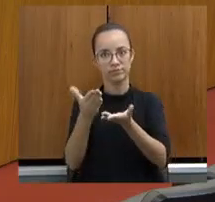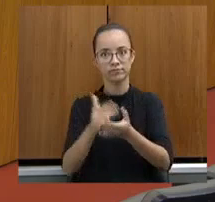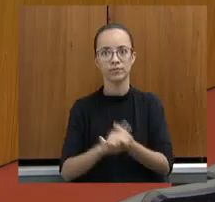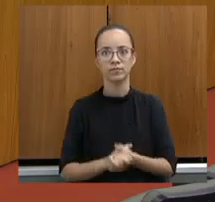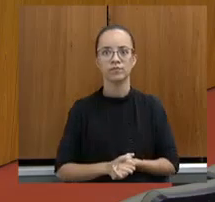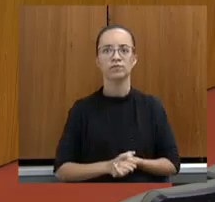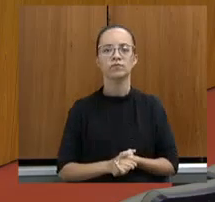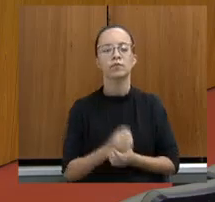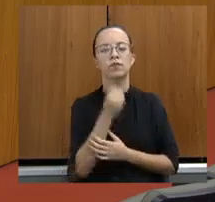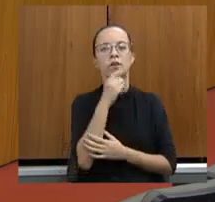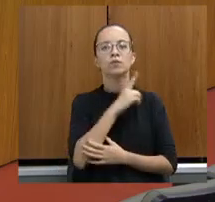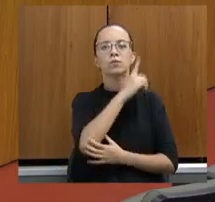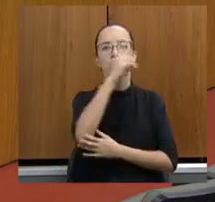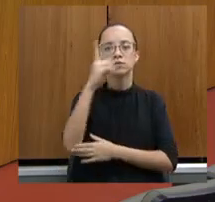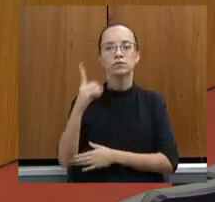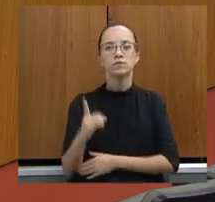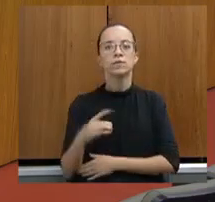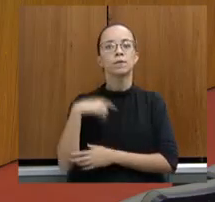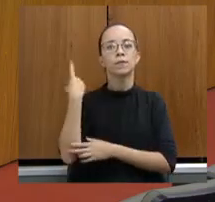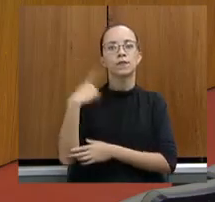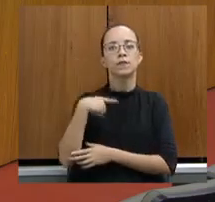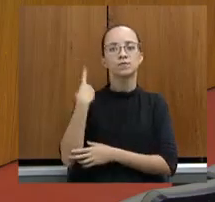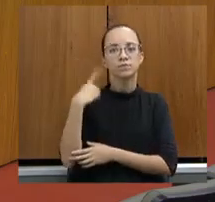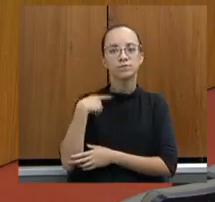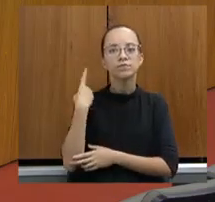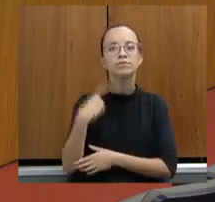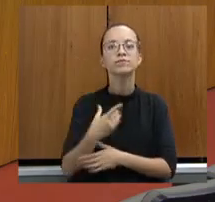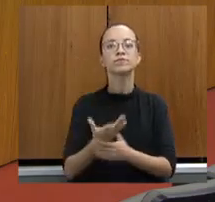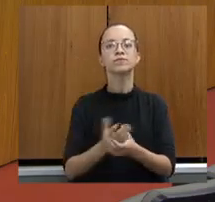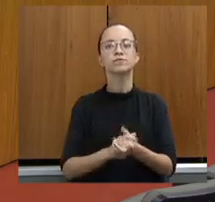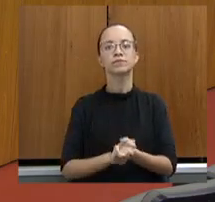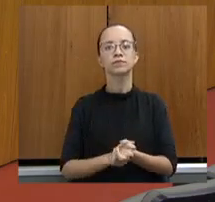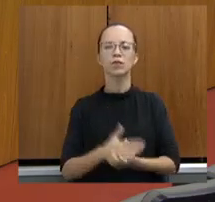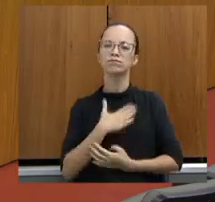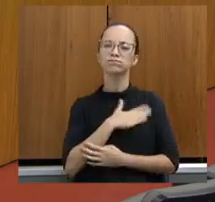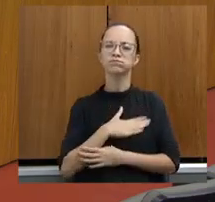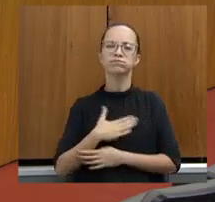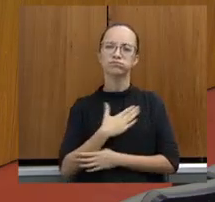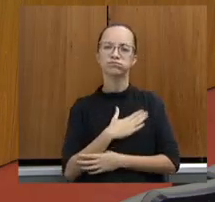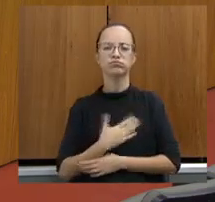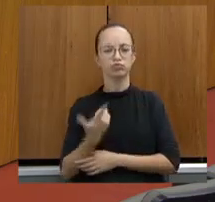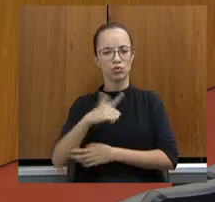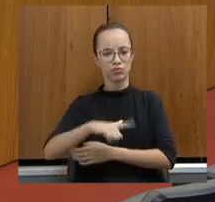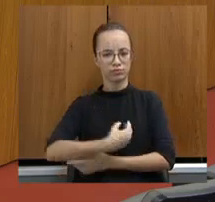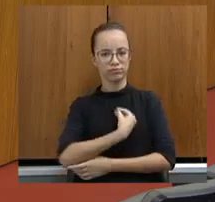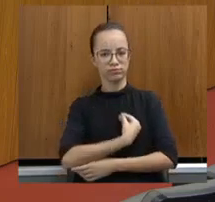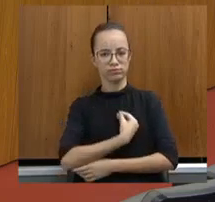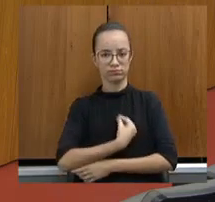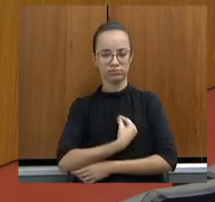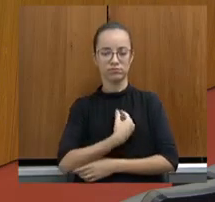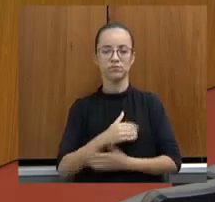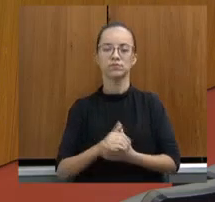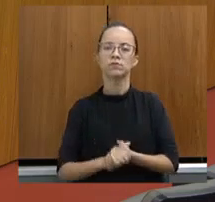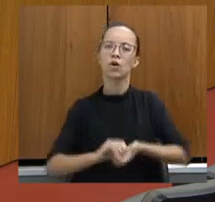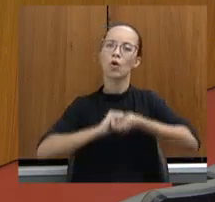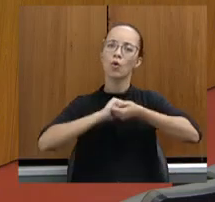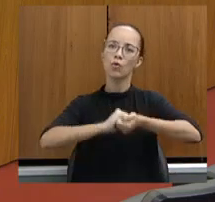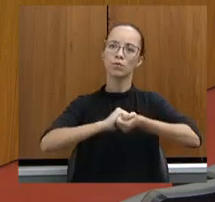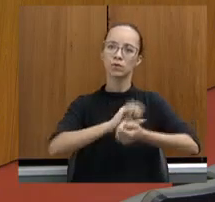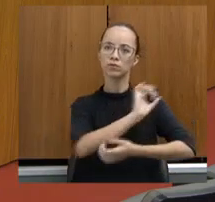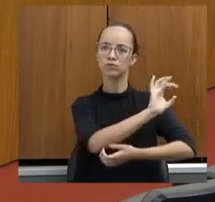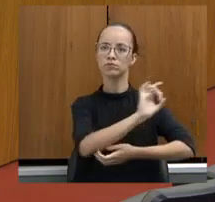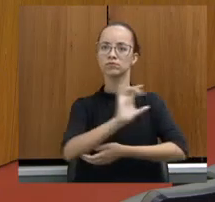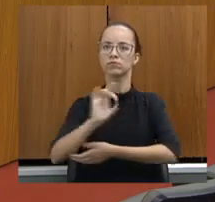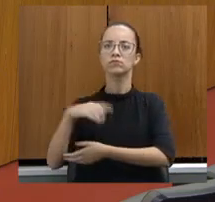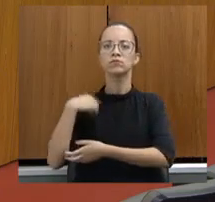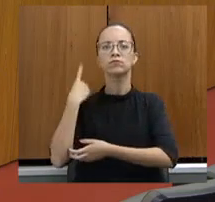Bom dia deputada celise laviola prazer tá aqui novamente cumprimento todos os deputados